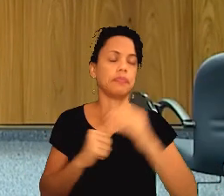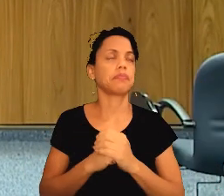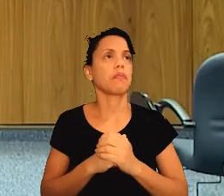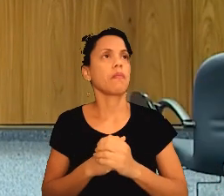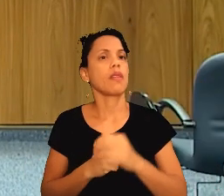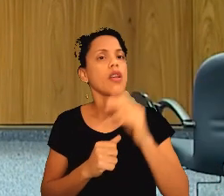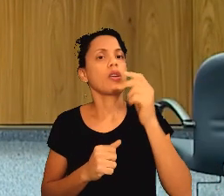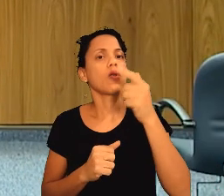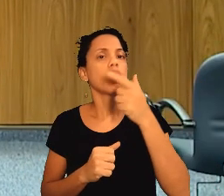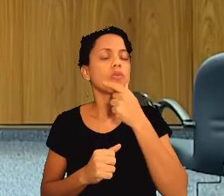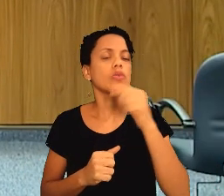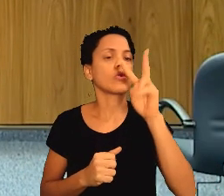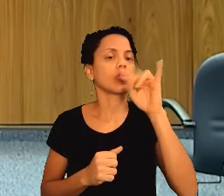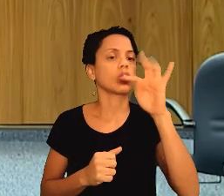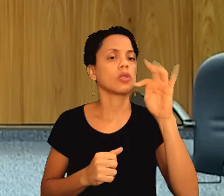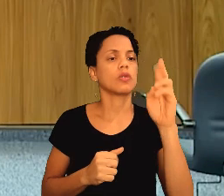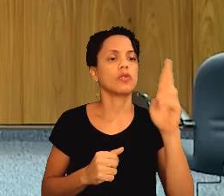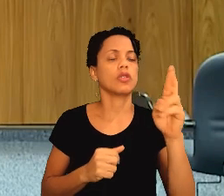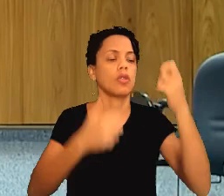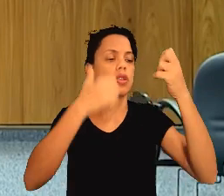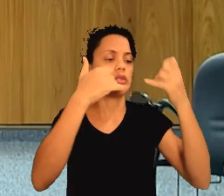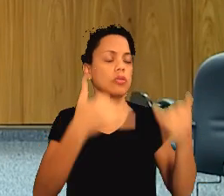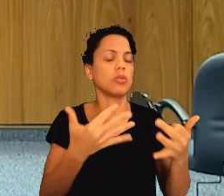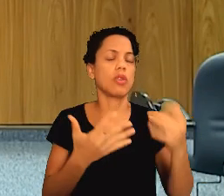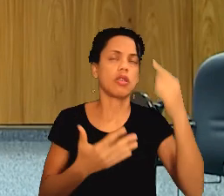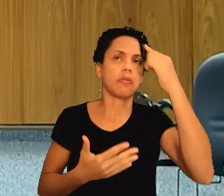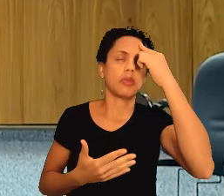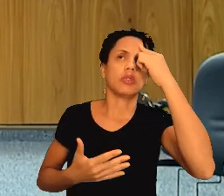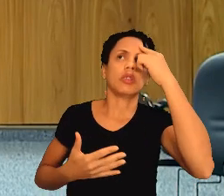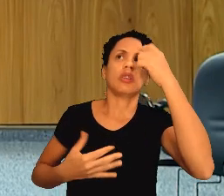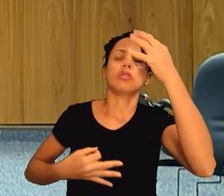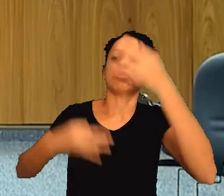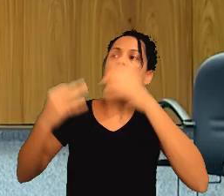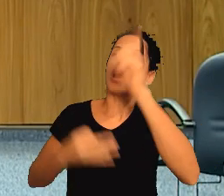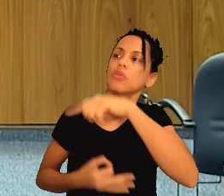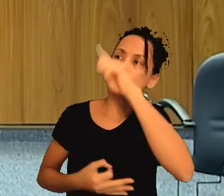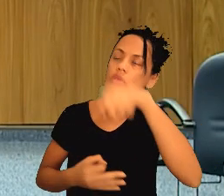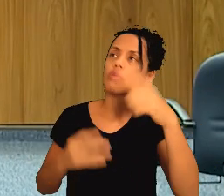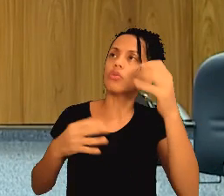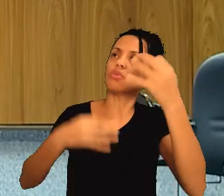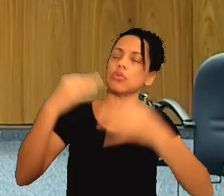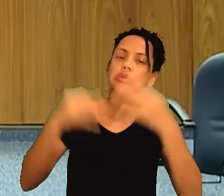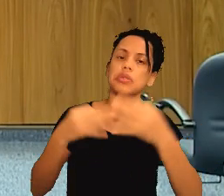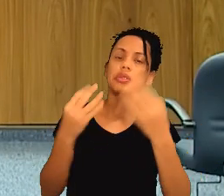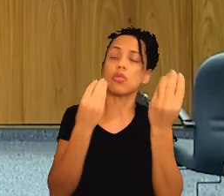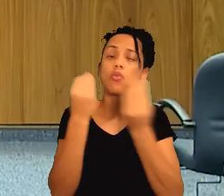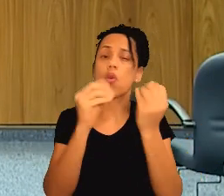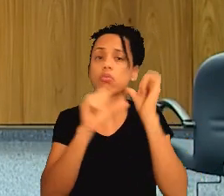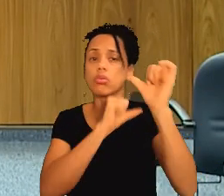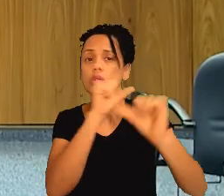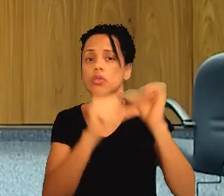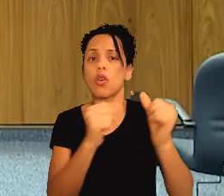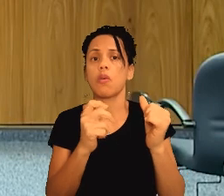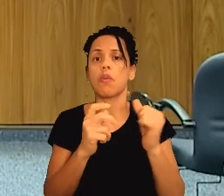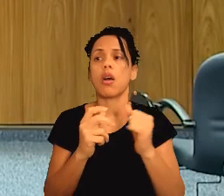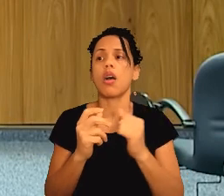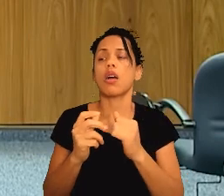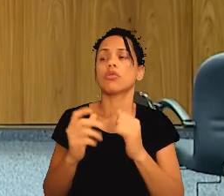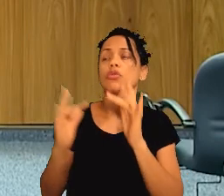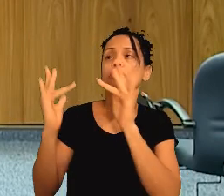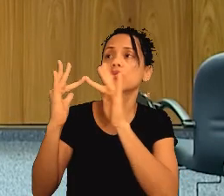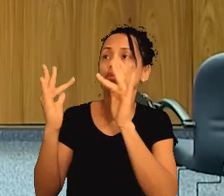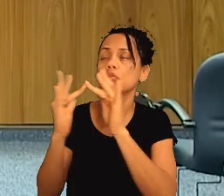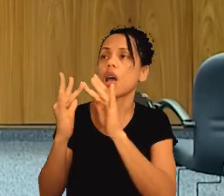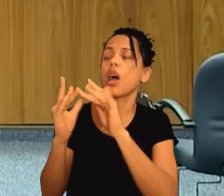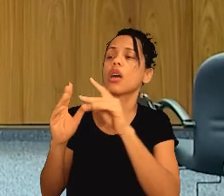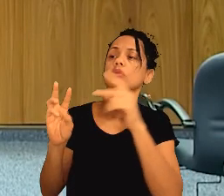falar sobre a necessidade da gente pensar em inovações jurídicas, né, em pensar em como transformar a nossa relação com